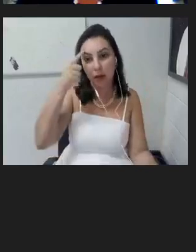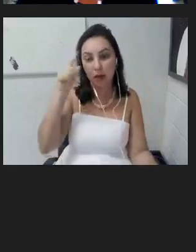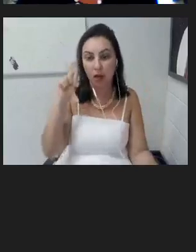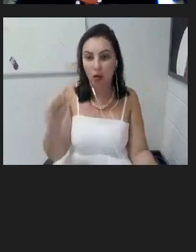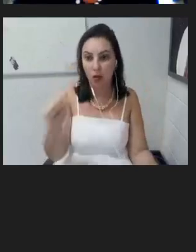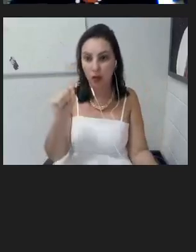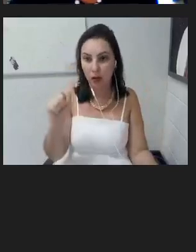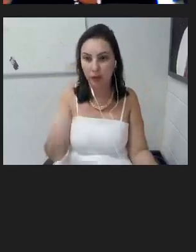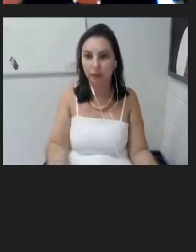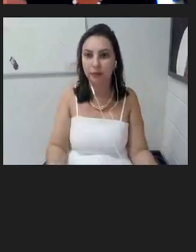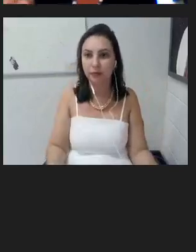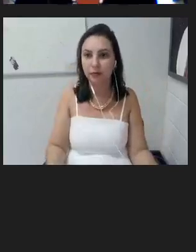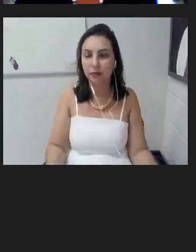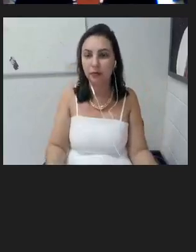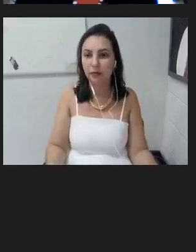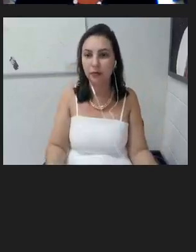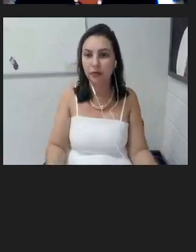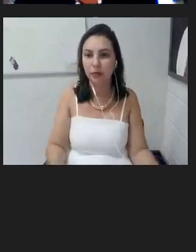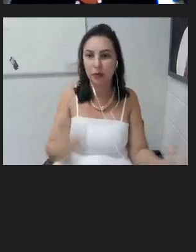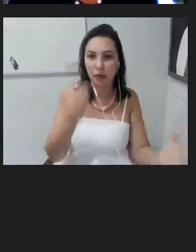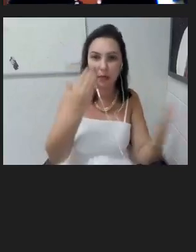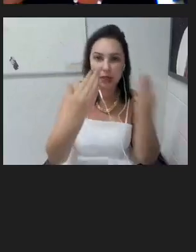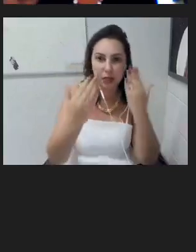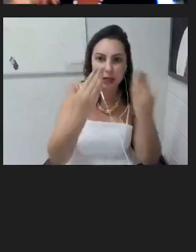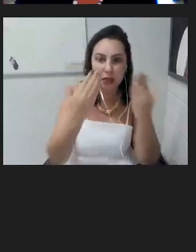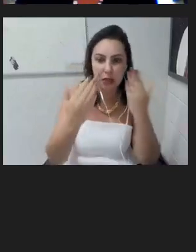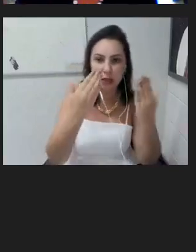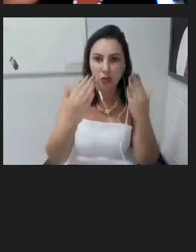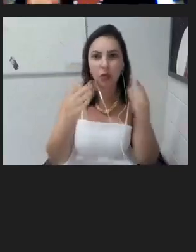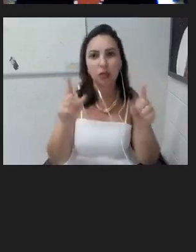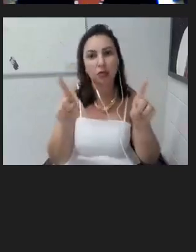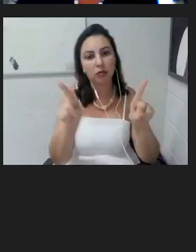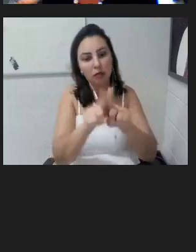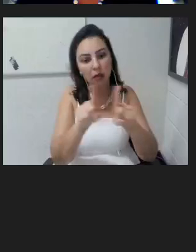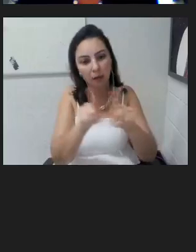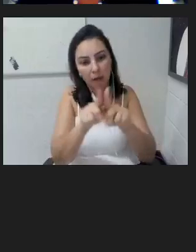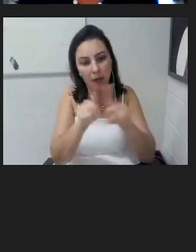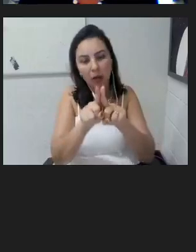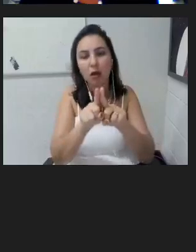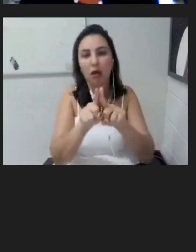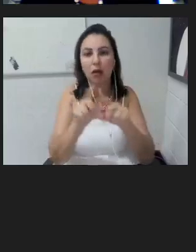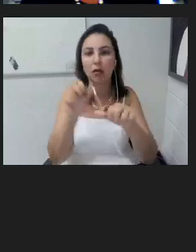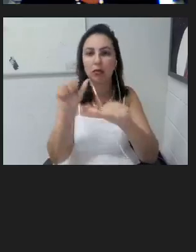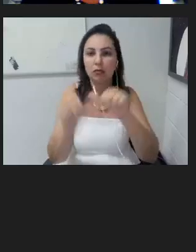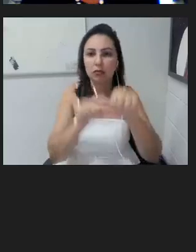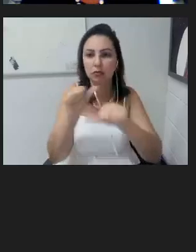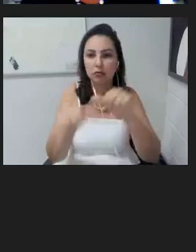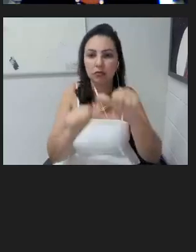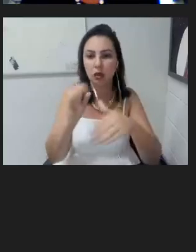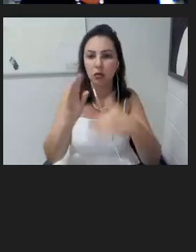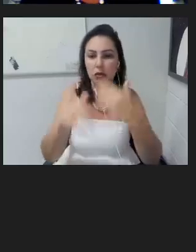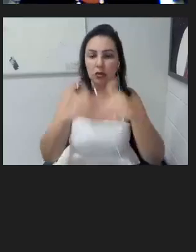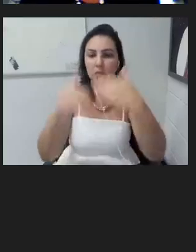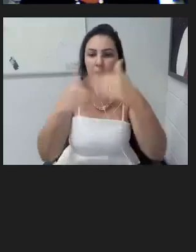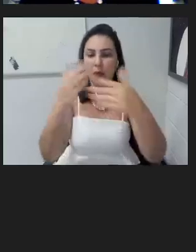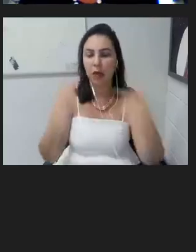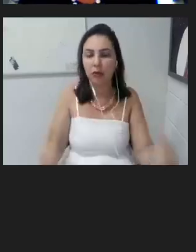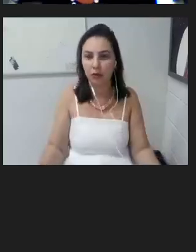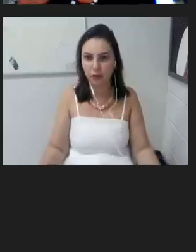recursos psíquicos, eles também se alteram ao longo do desenvolvimento.